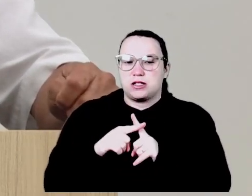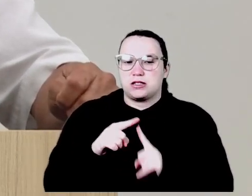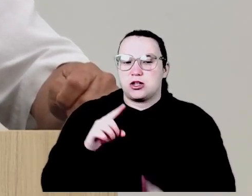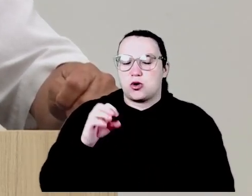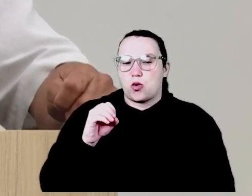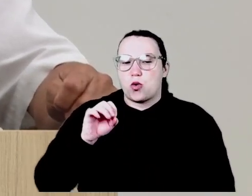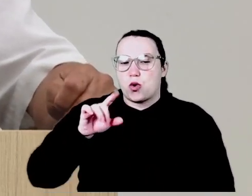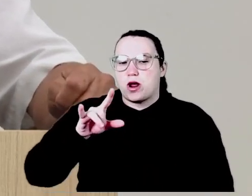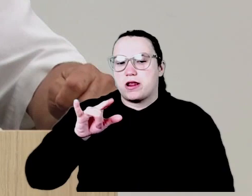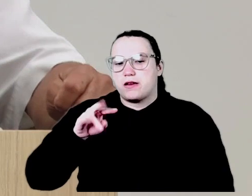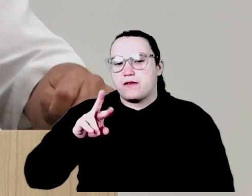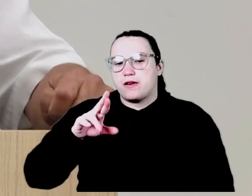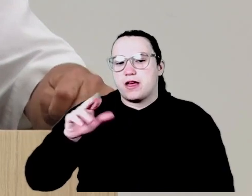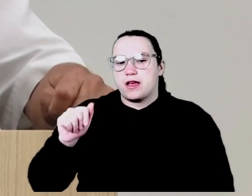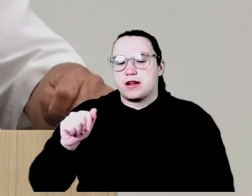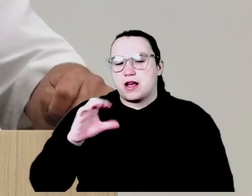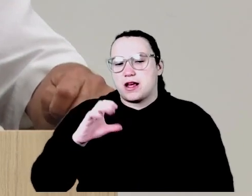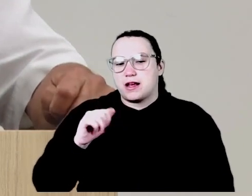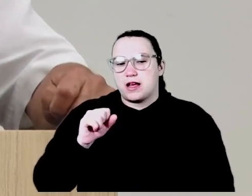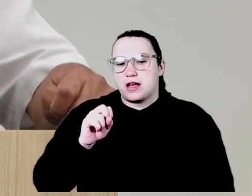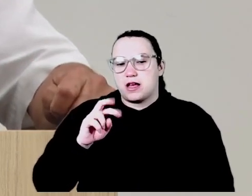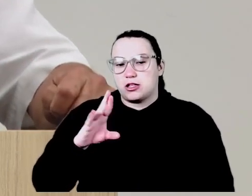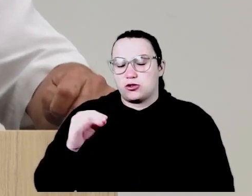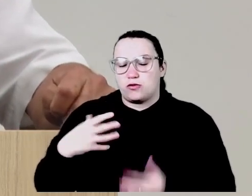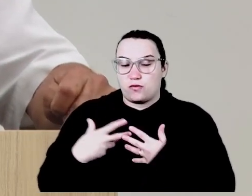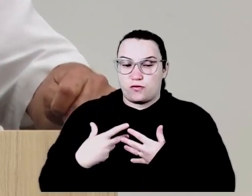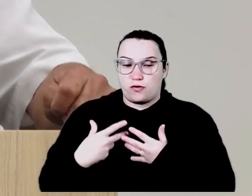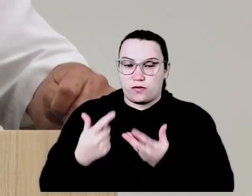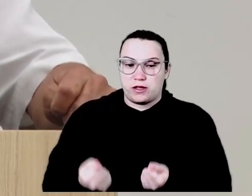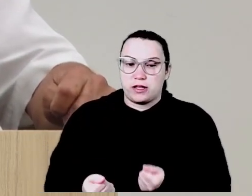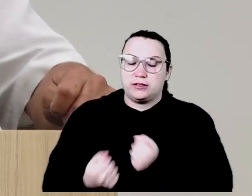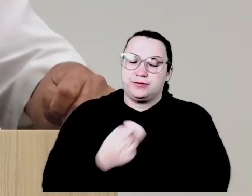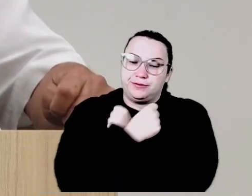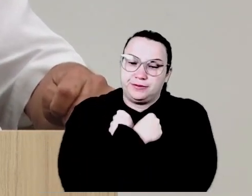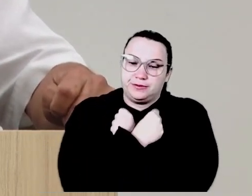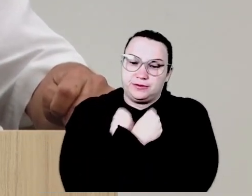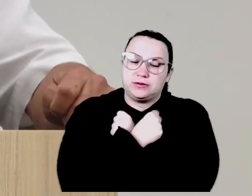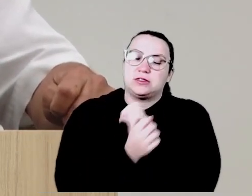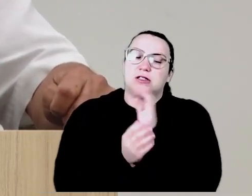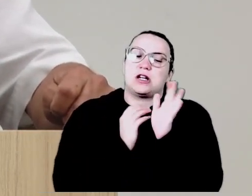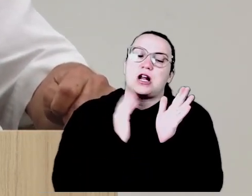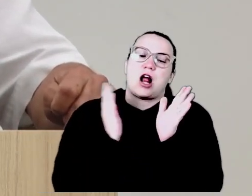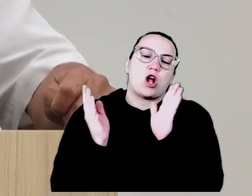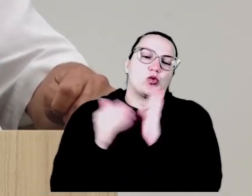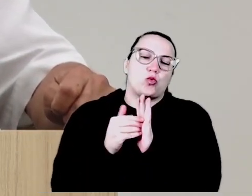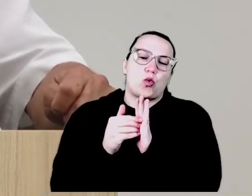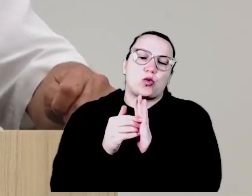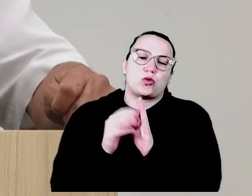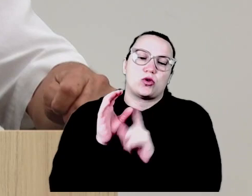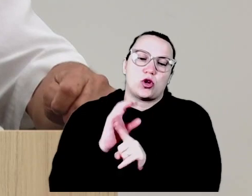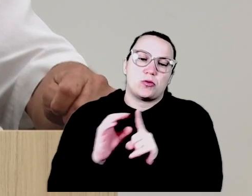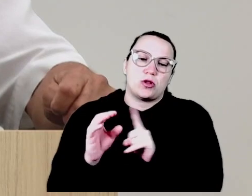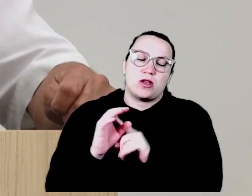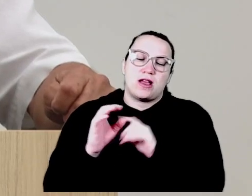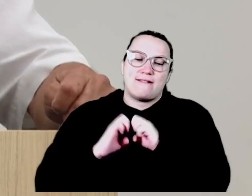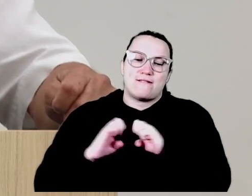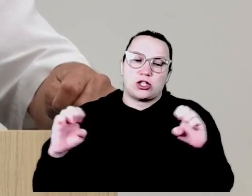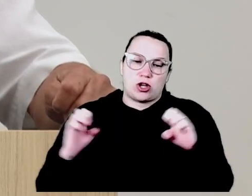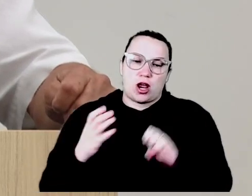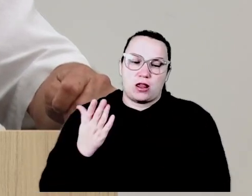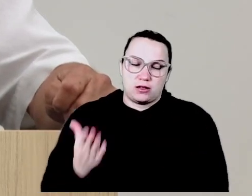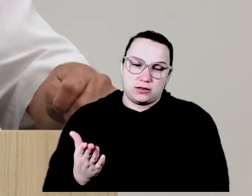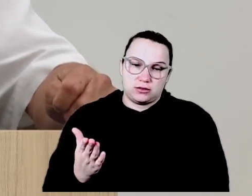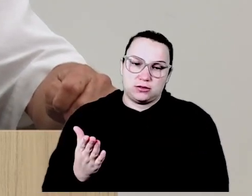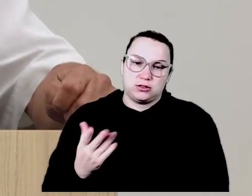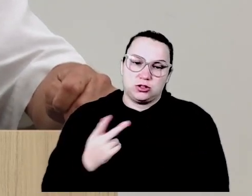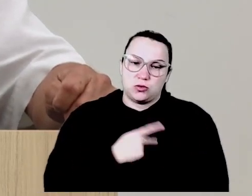Oliveira Castro Onde fui convidado quero mandar um grande abraço a toda aquela ade evangélica lá em nome